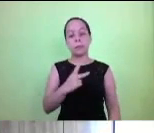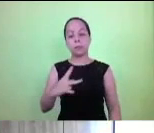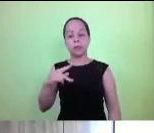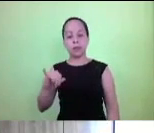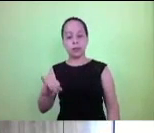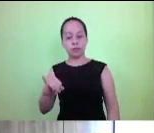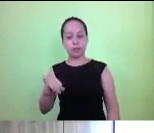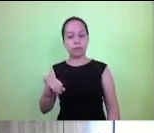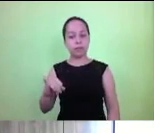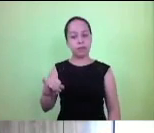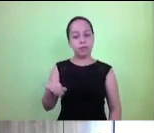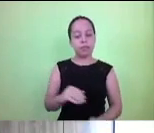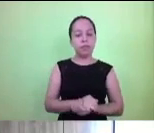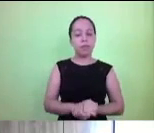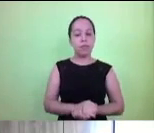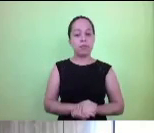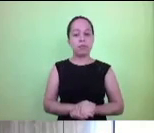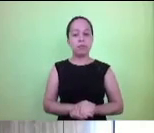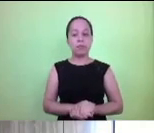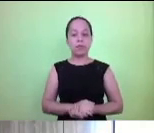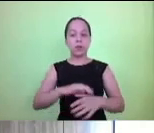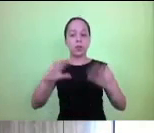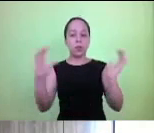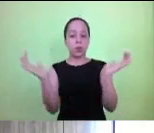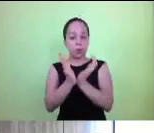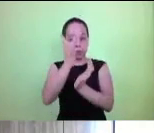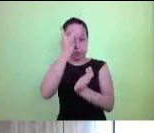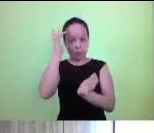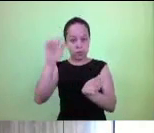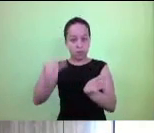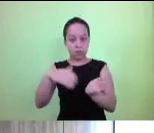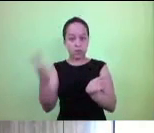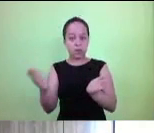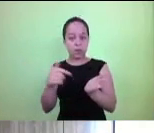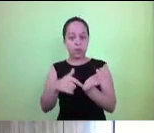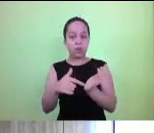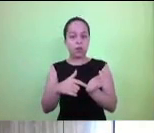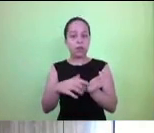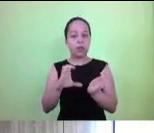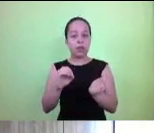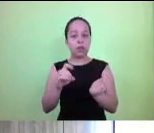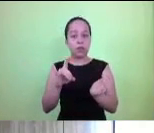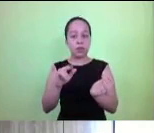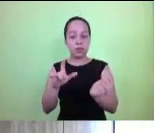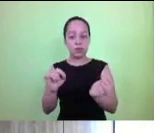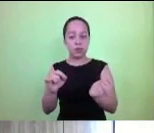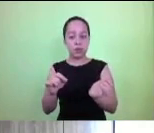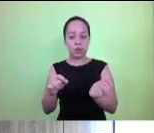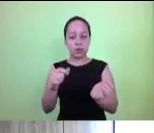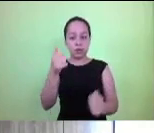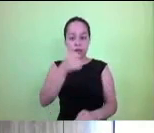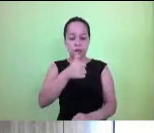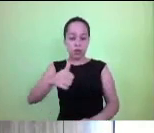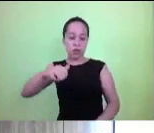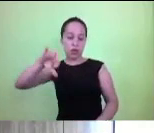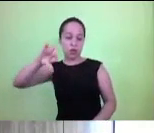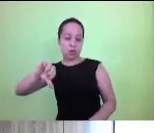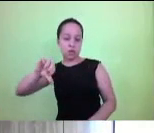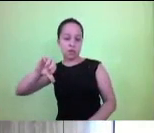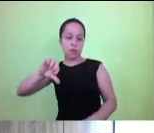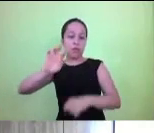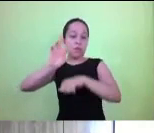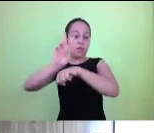Próximo sorteio: público externo, código de vaga 119, vagas